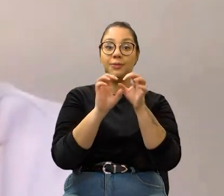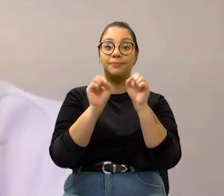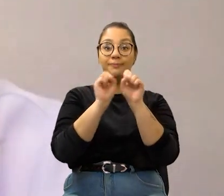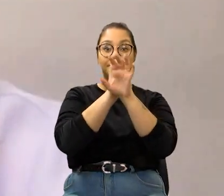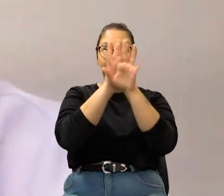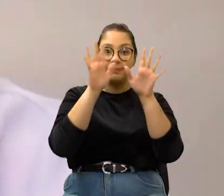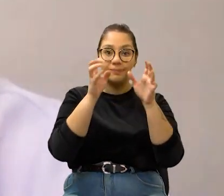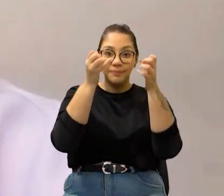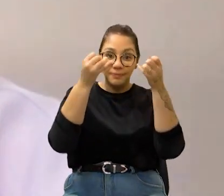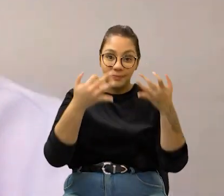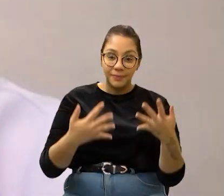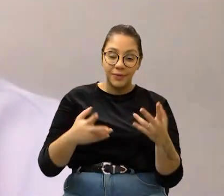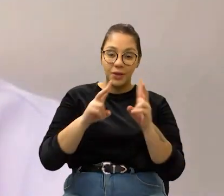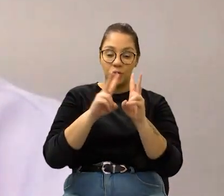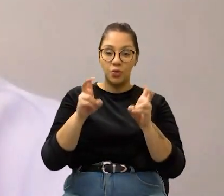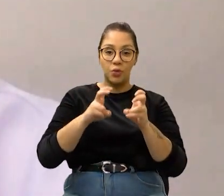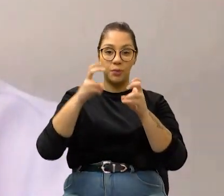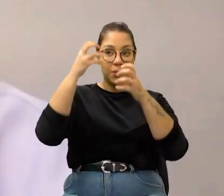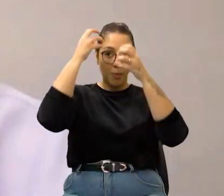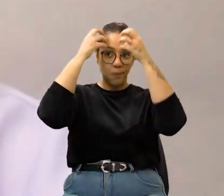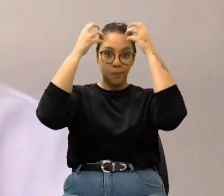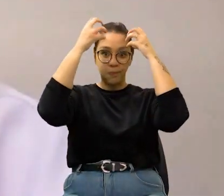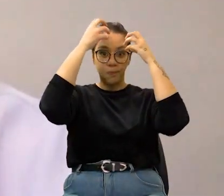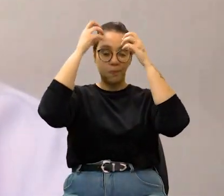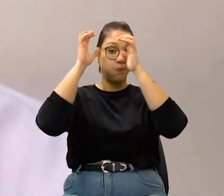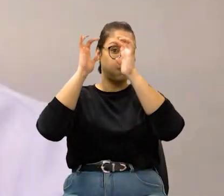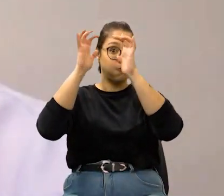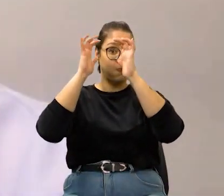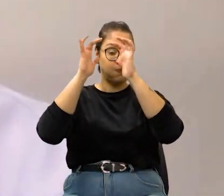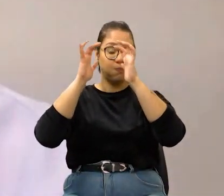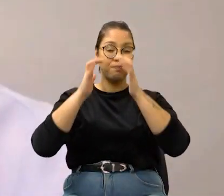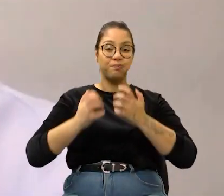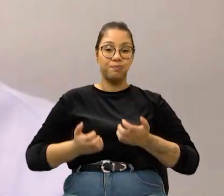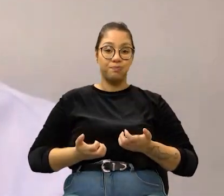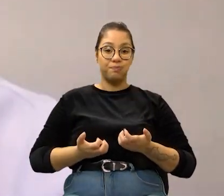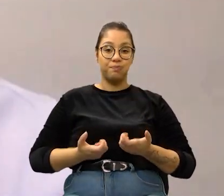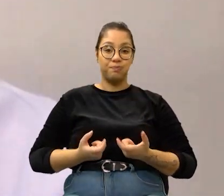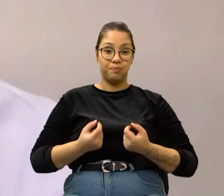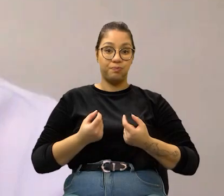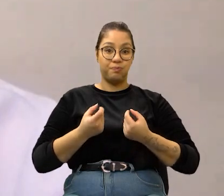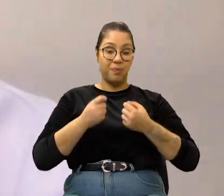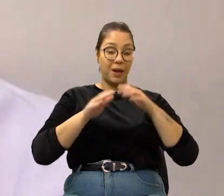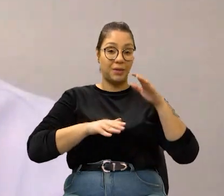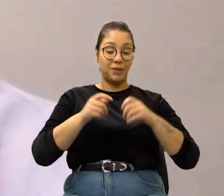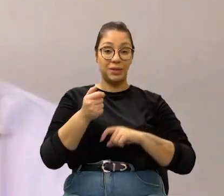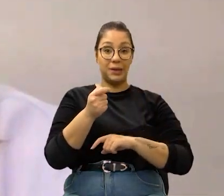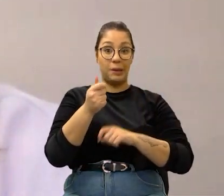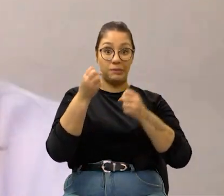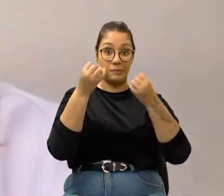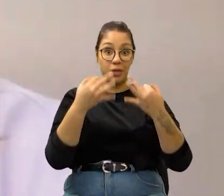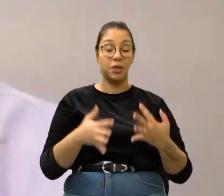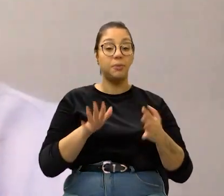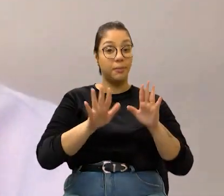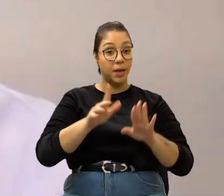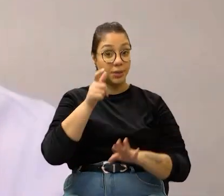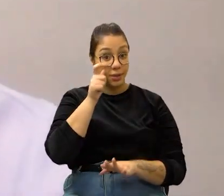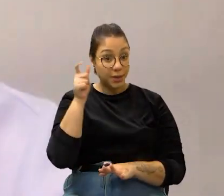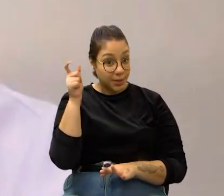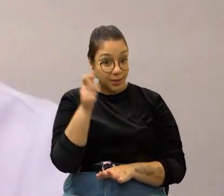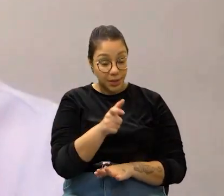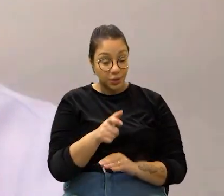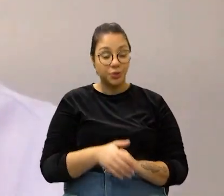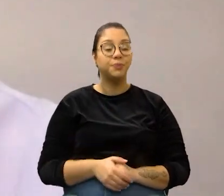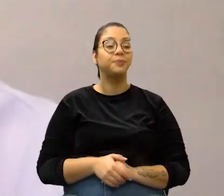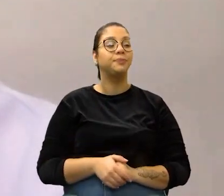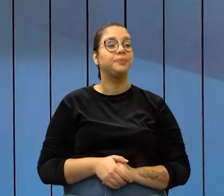tumores cerebrais, realmente tumores pouco falados, né? Mas muito